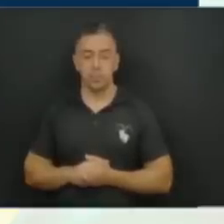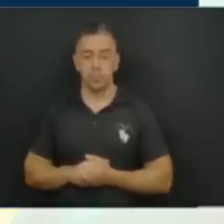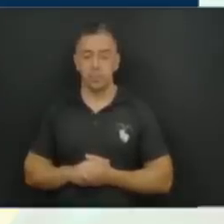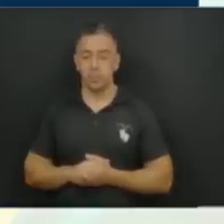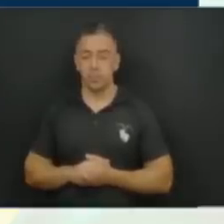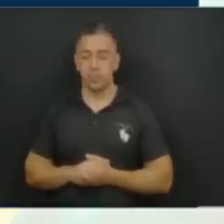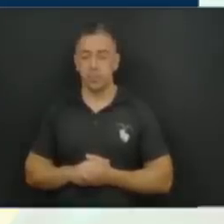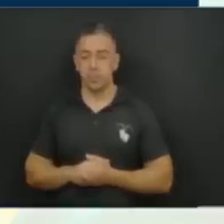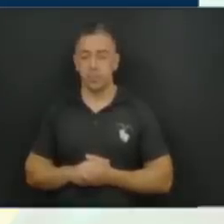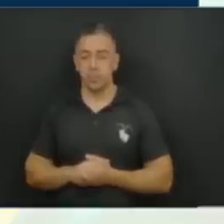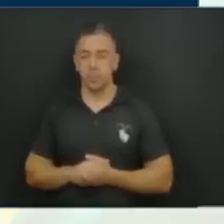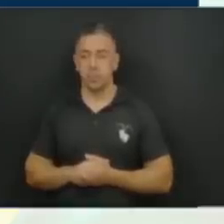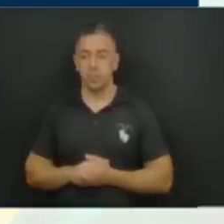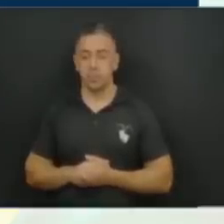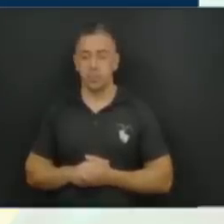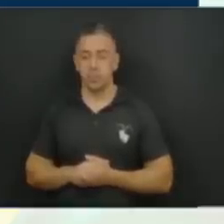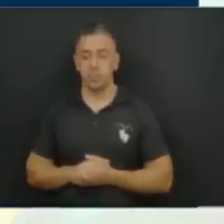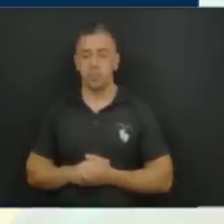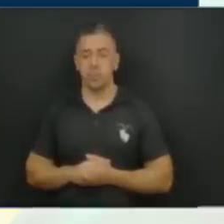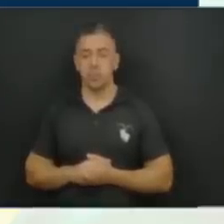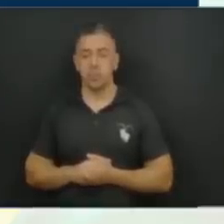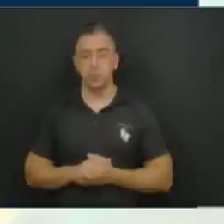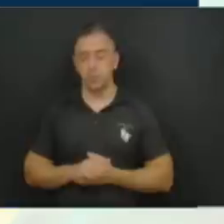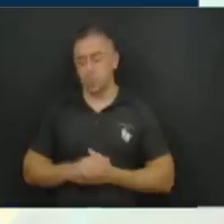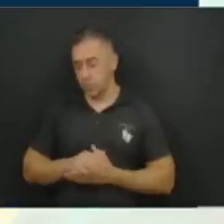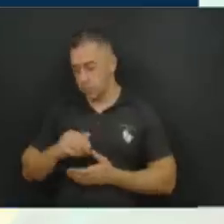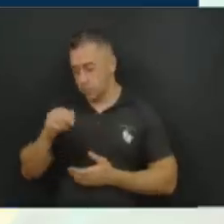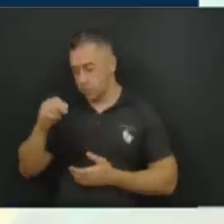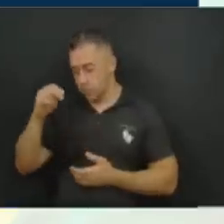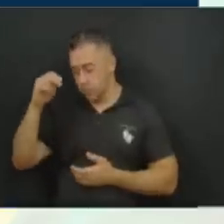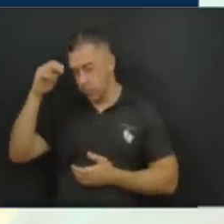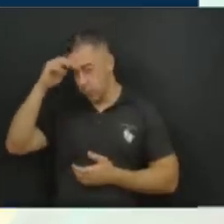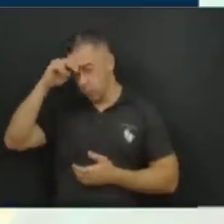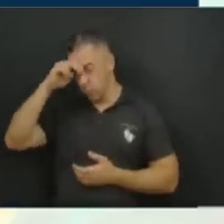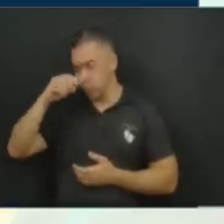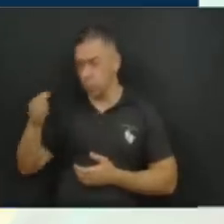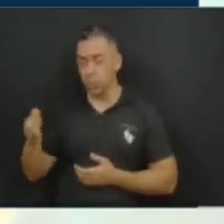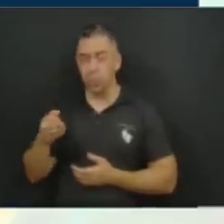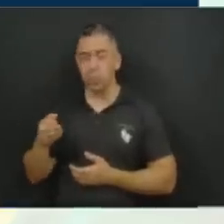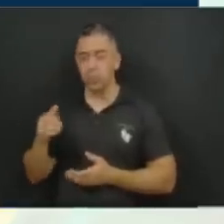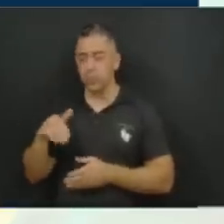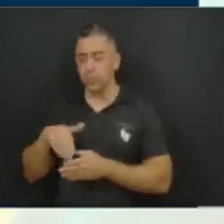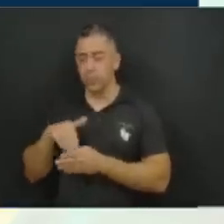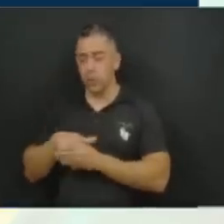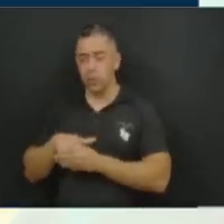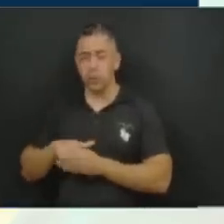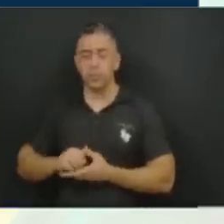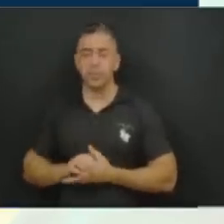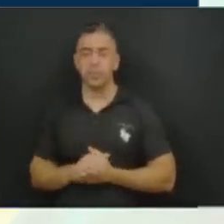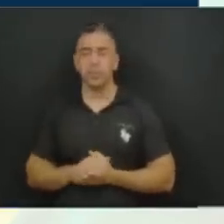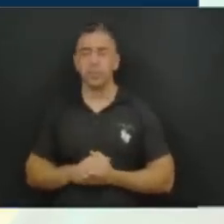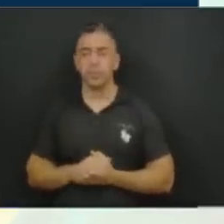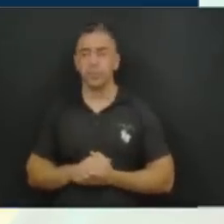e você cadê o deputado Nelson Justus o seu voto